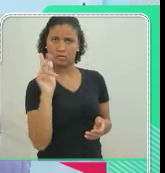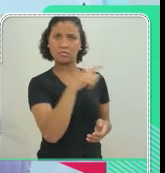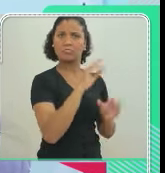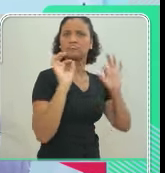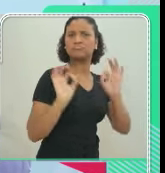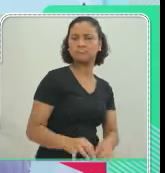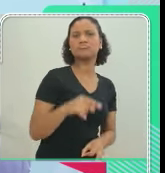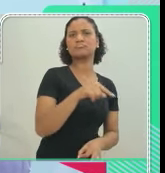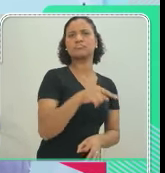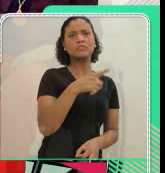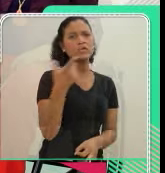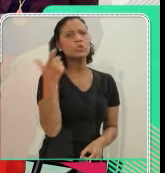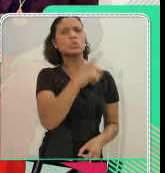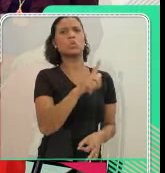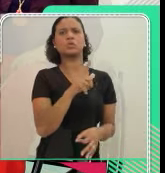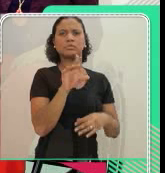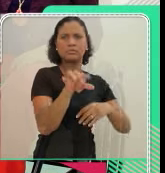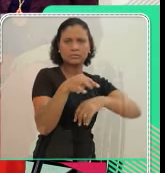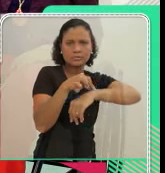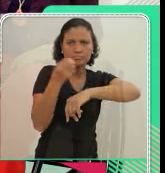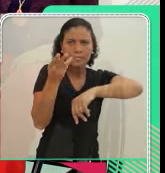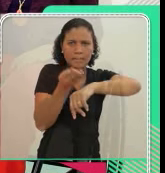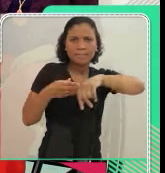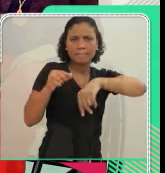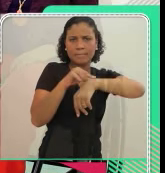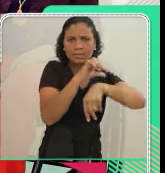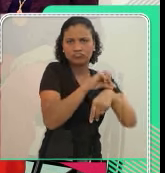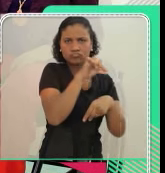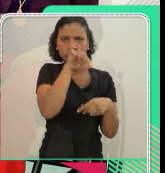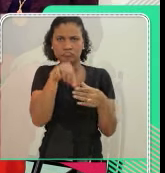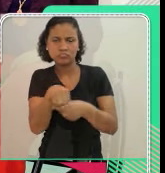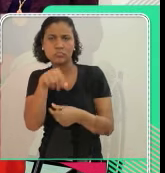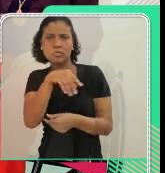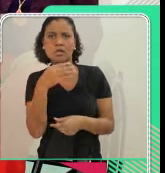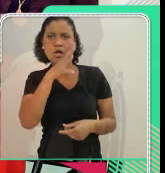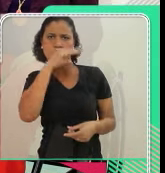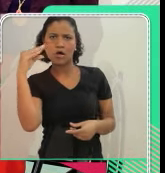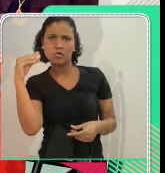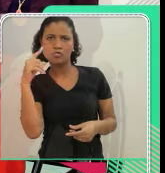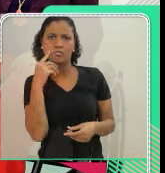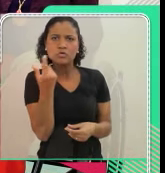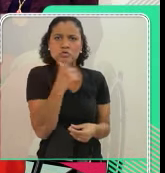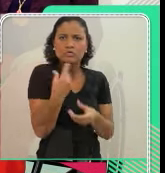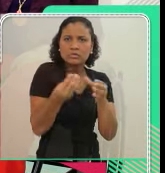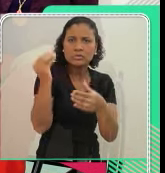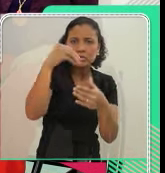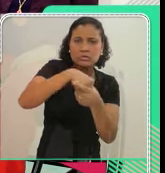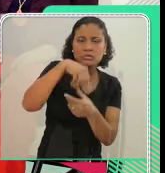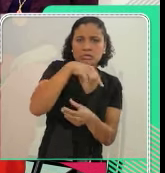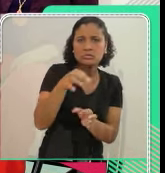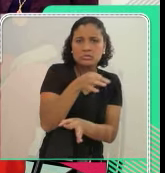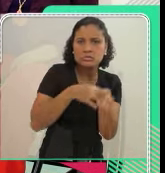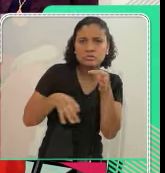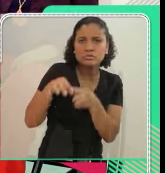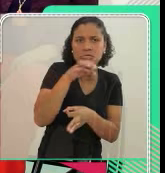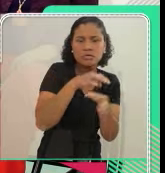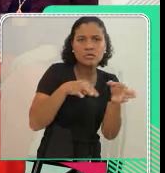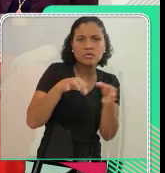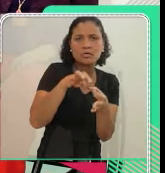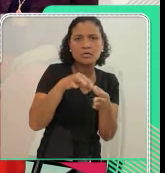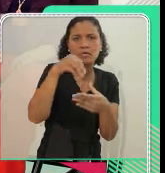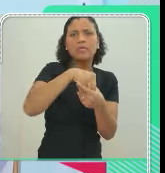pele de um indivíduo adulto e ele conseguiu inserir dentro dessas células da pele